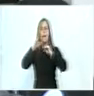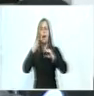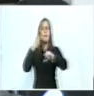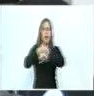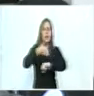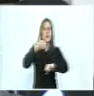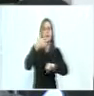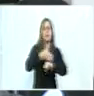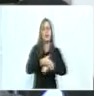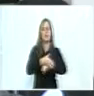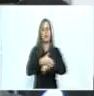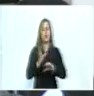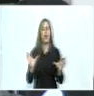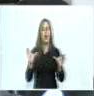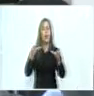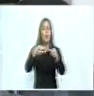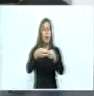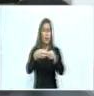comunidade